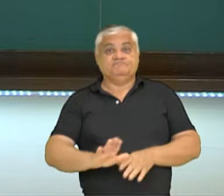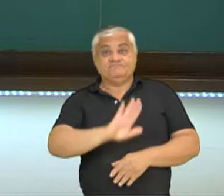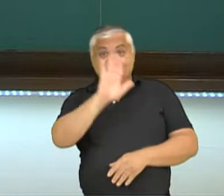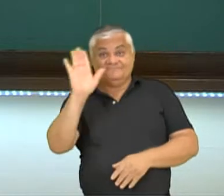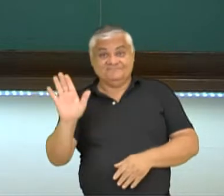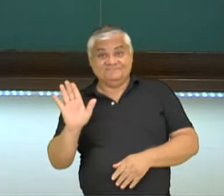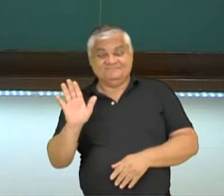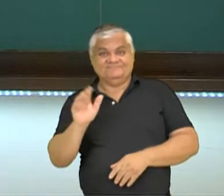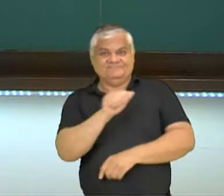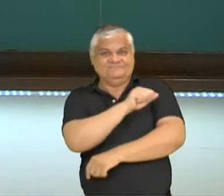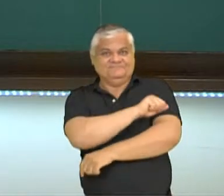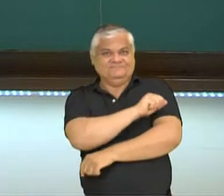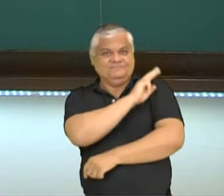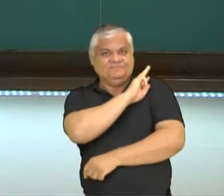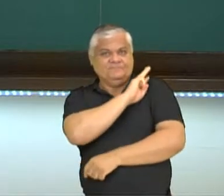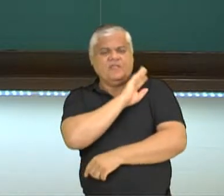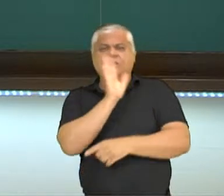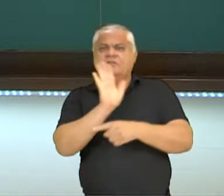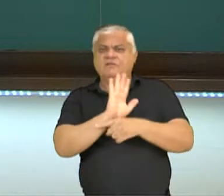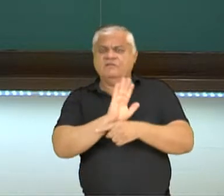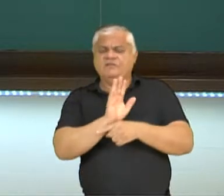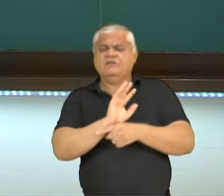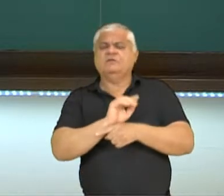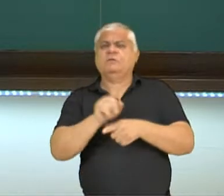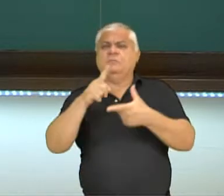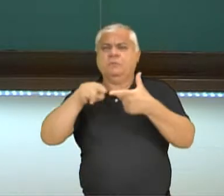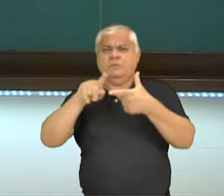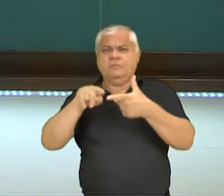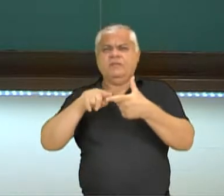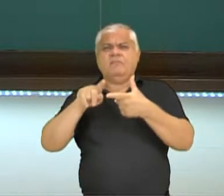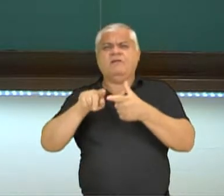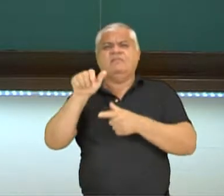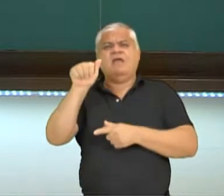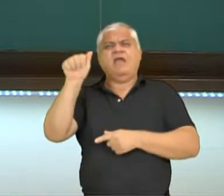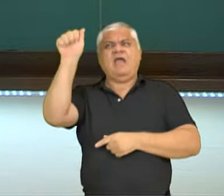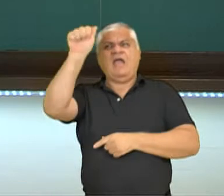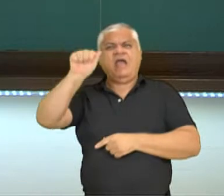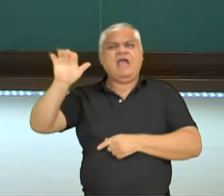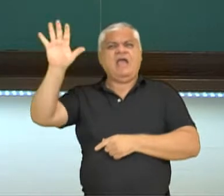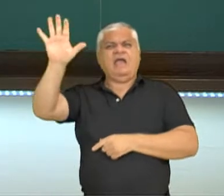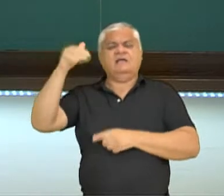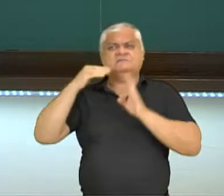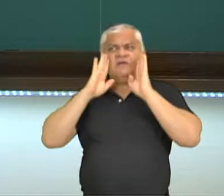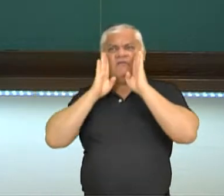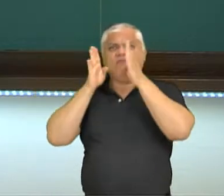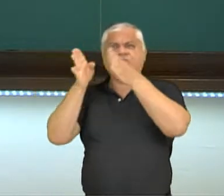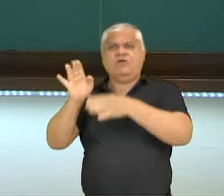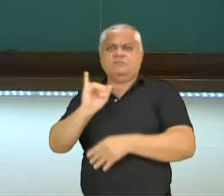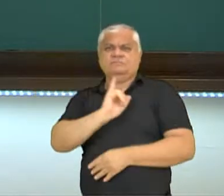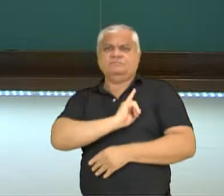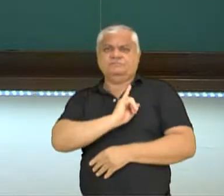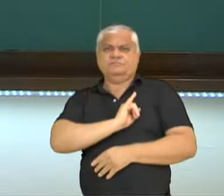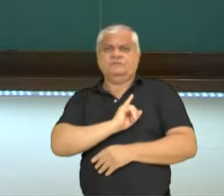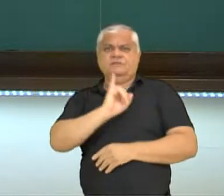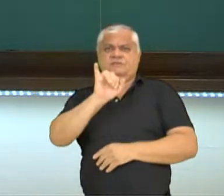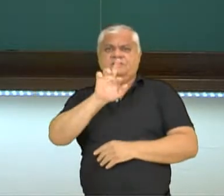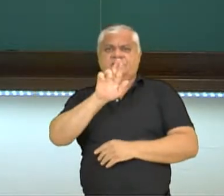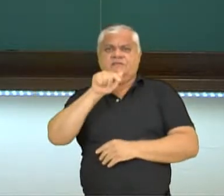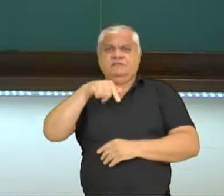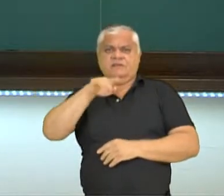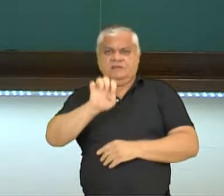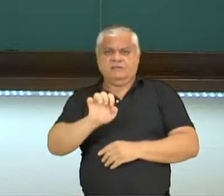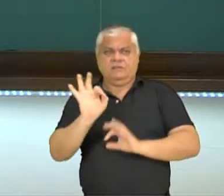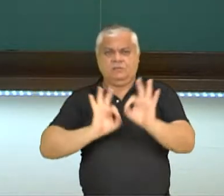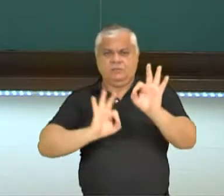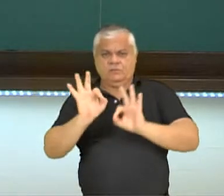estudantes da terceira série! Nesse vídeo vamos falar sobre conflitos da Ásia com enfoque especial em Iraque. Para que isso seja literalmente